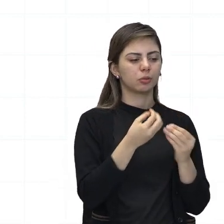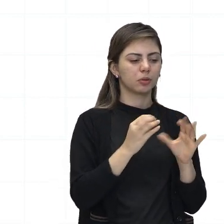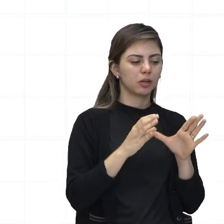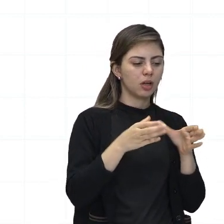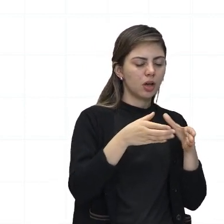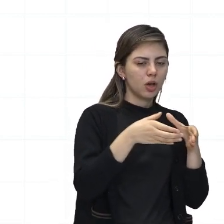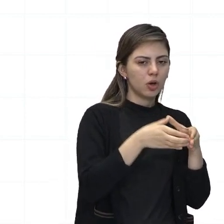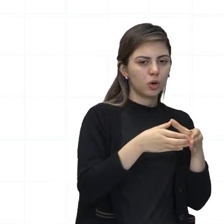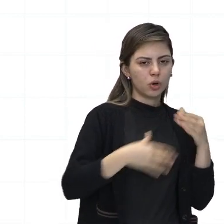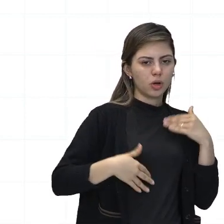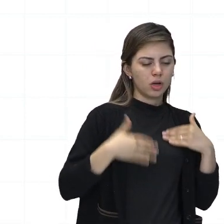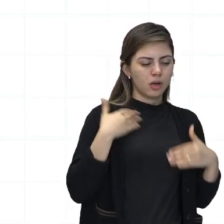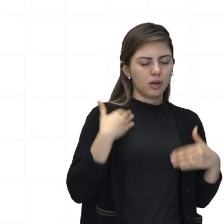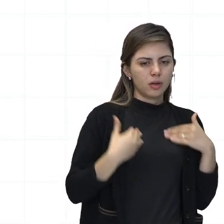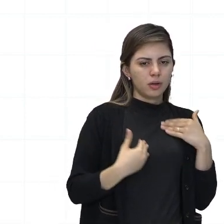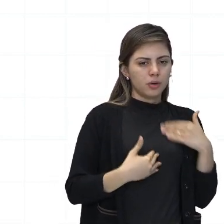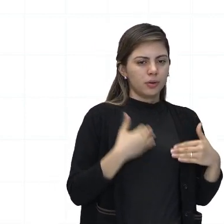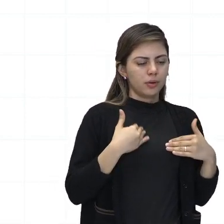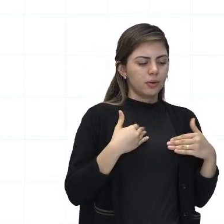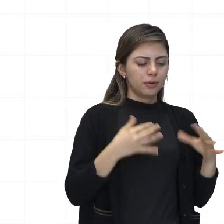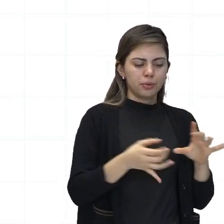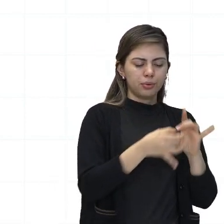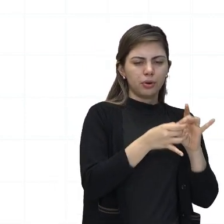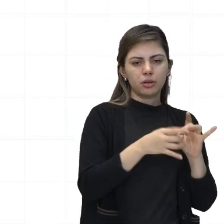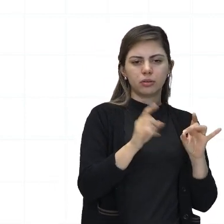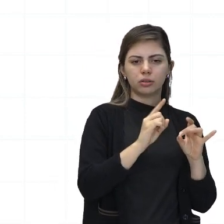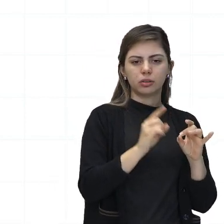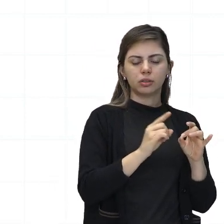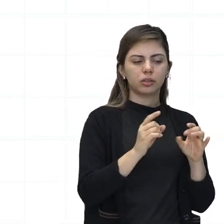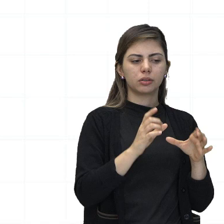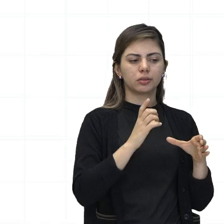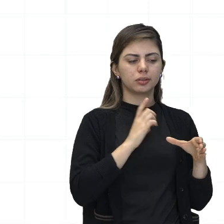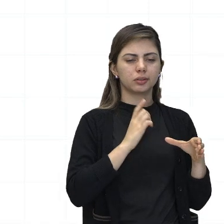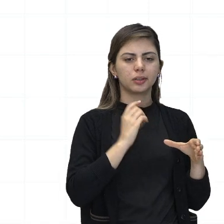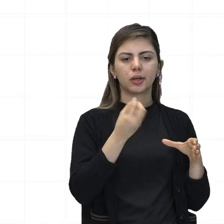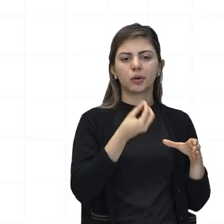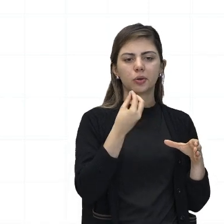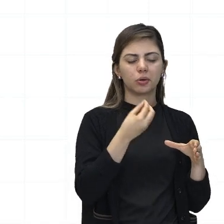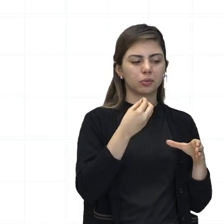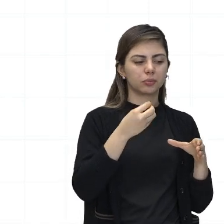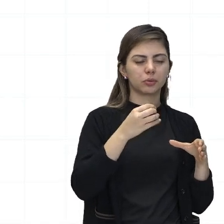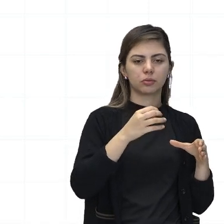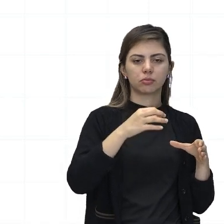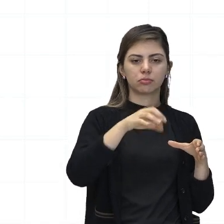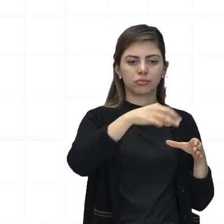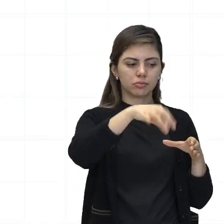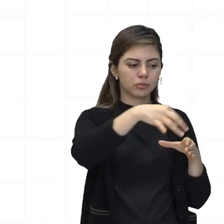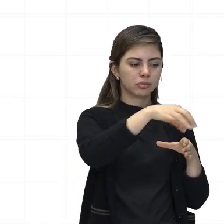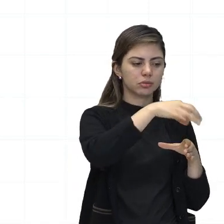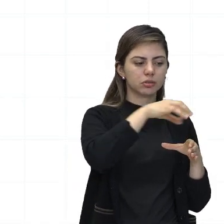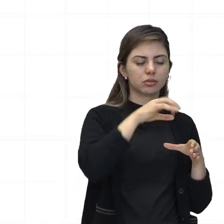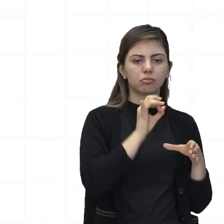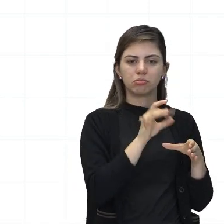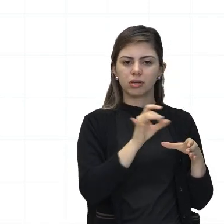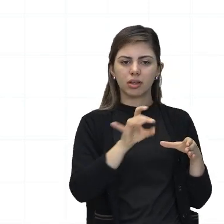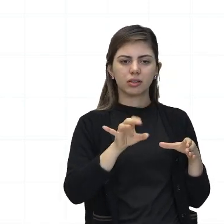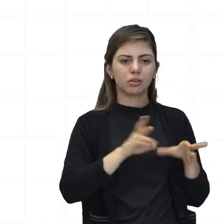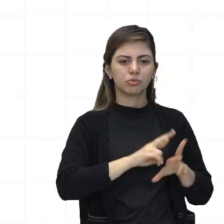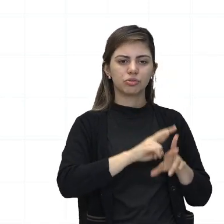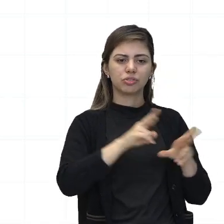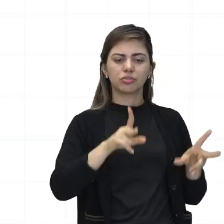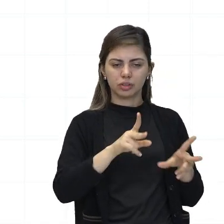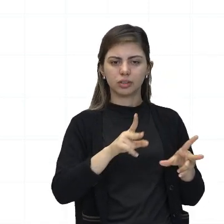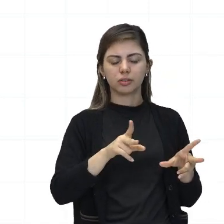unidos fisicamente, né? Vocês não viram o zangão grudado na operária, grudado na rainha, não. Eles